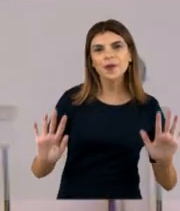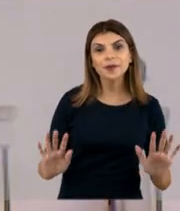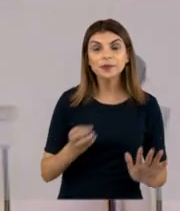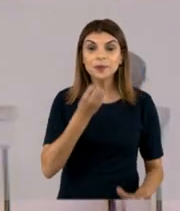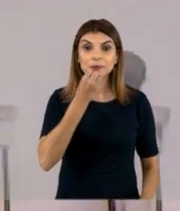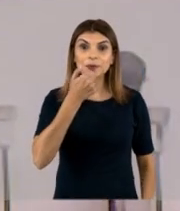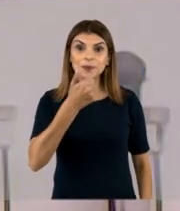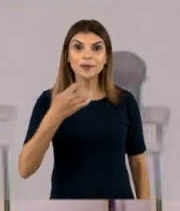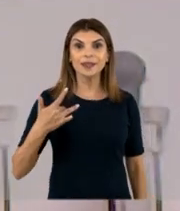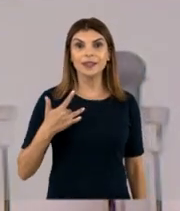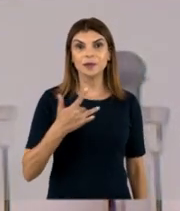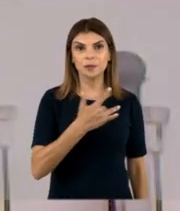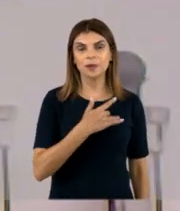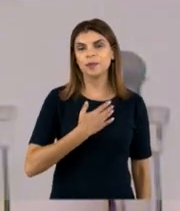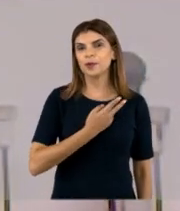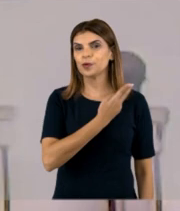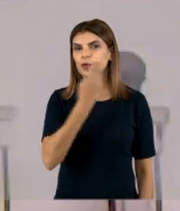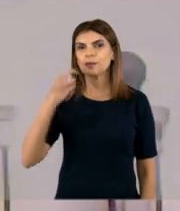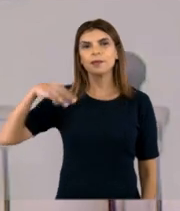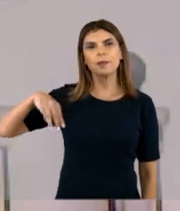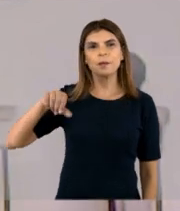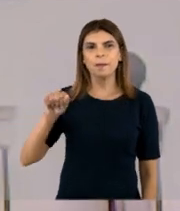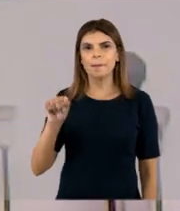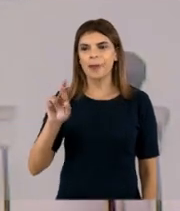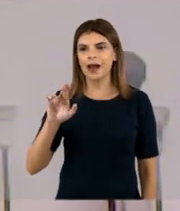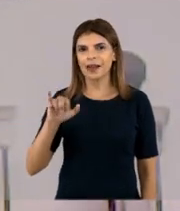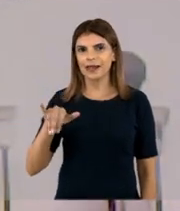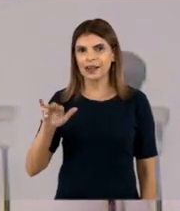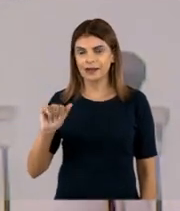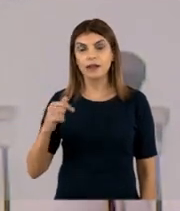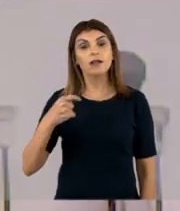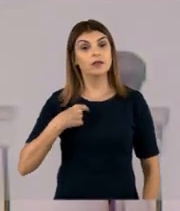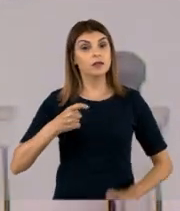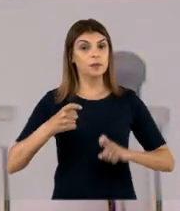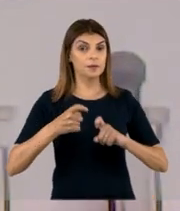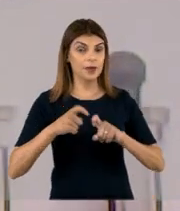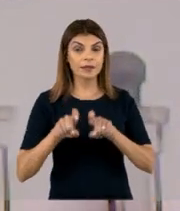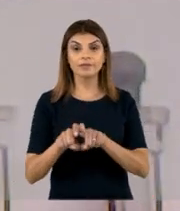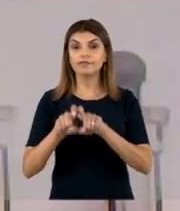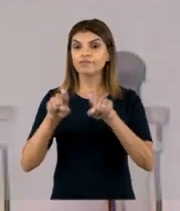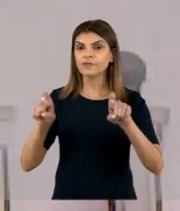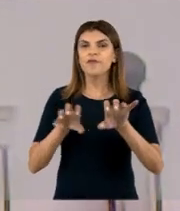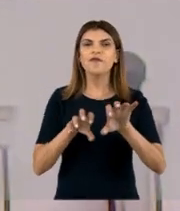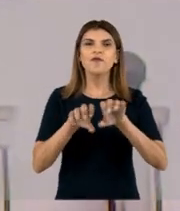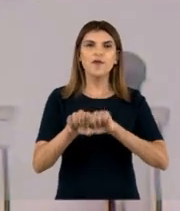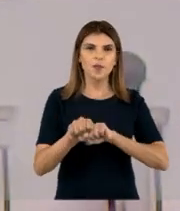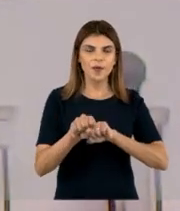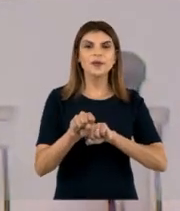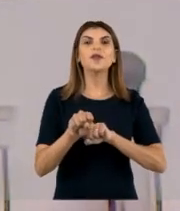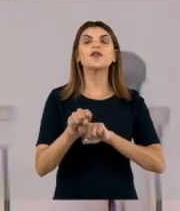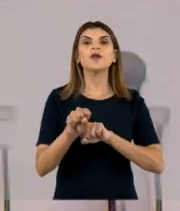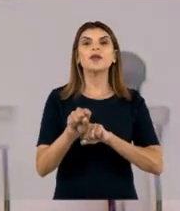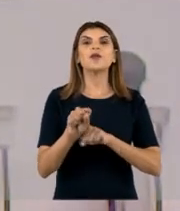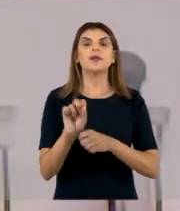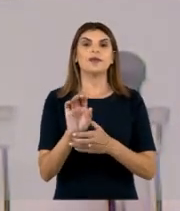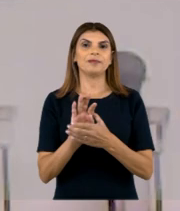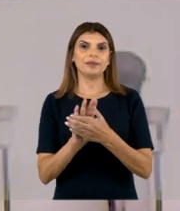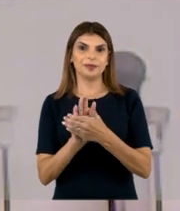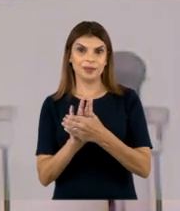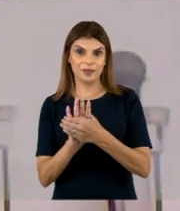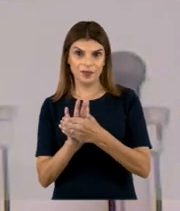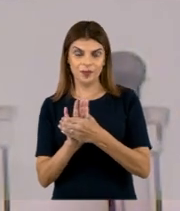Oi, gente, tudo bem? Então, eu me chamo Mariana Ferreira, eu sou médica, ginecologista e obstetra, formada pela Universidade do Estado do Rio